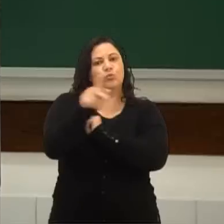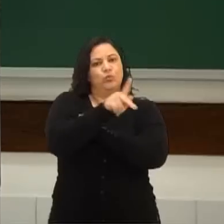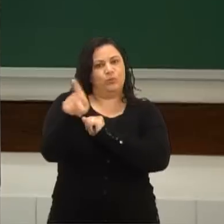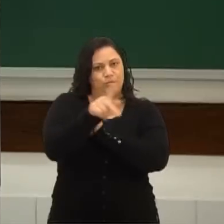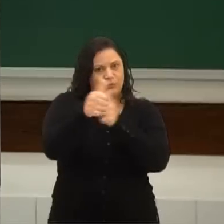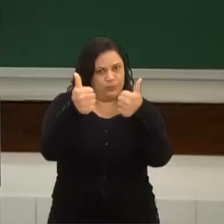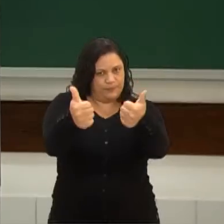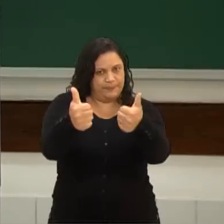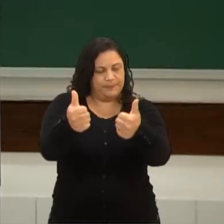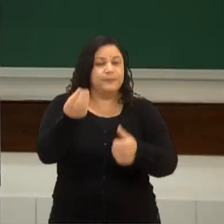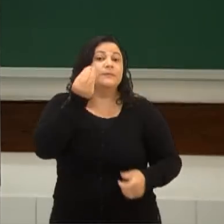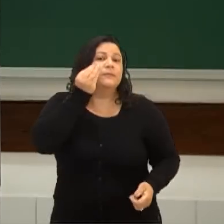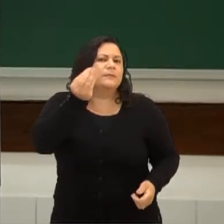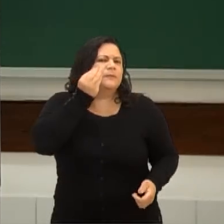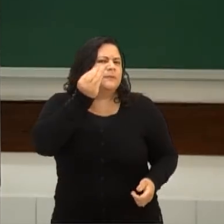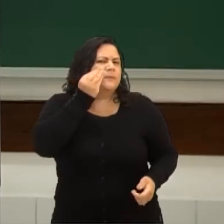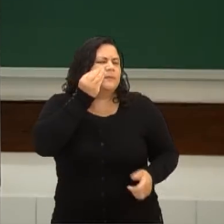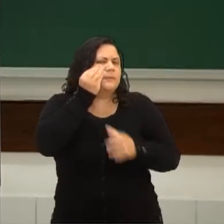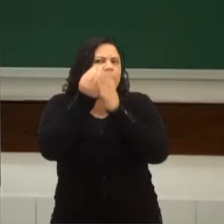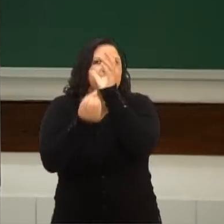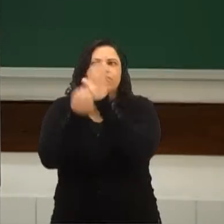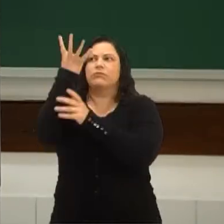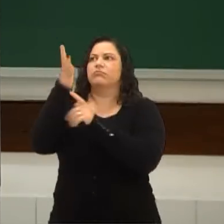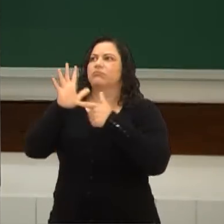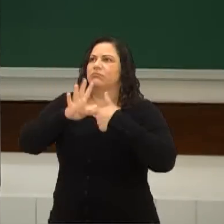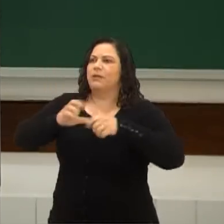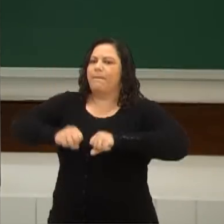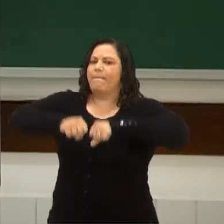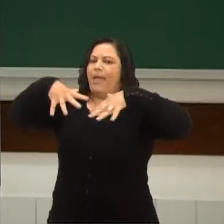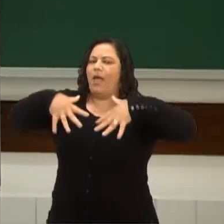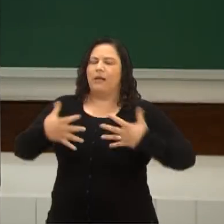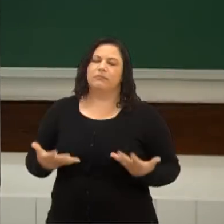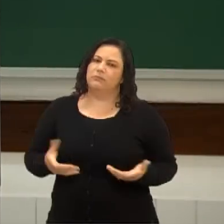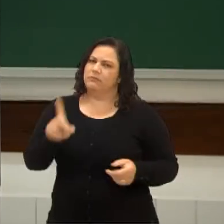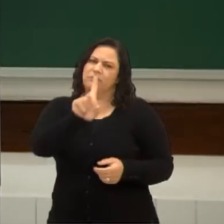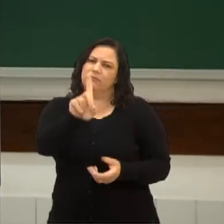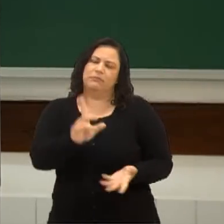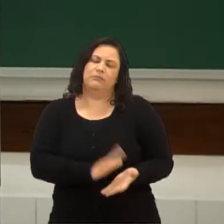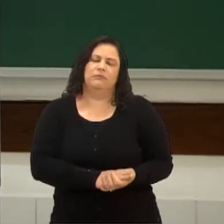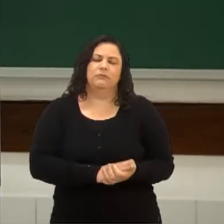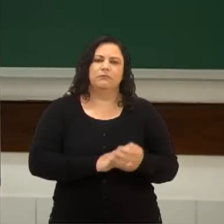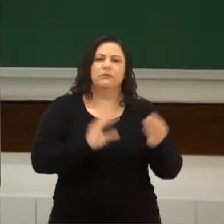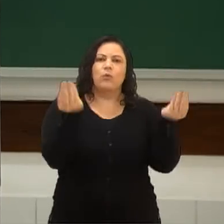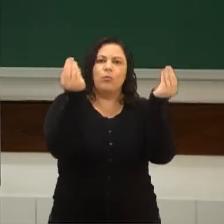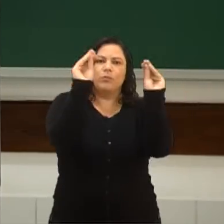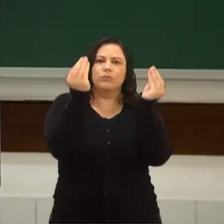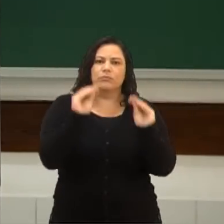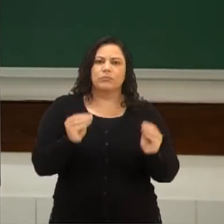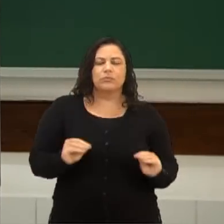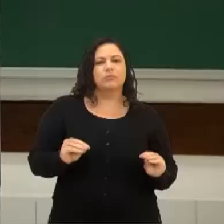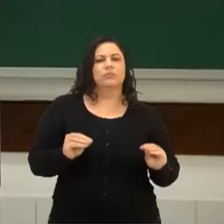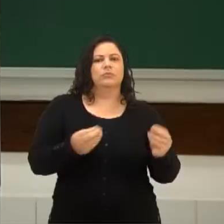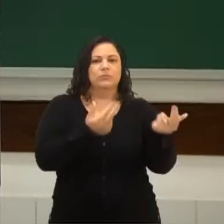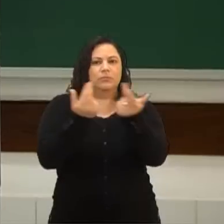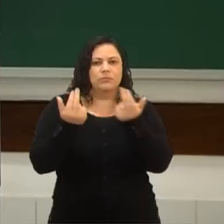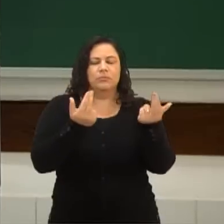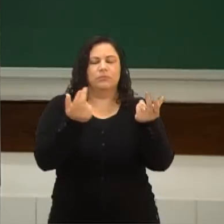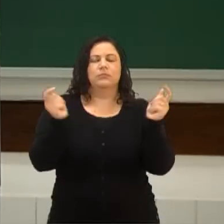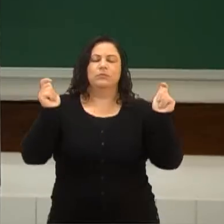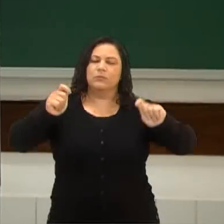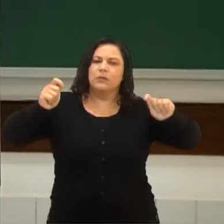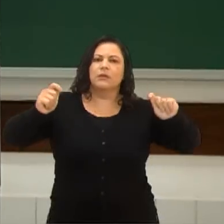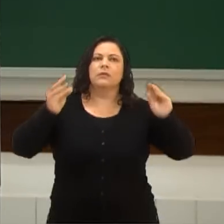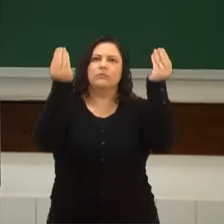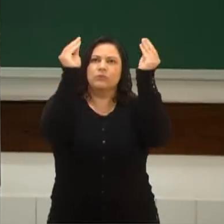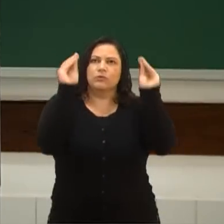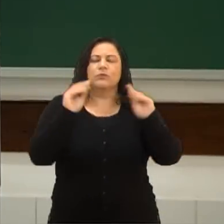Vocês vão tentar e ela não vai aparecer como um passe de mágica. Vai mostrar para vocês como monta. Depois disso, você vai me dizer